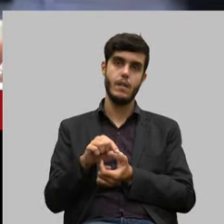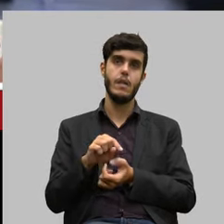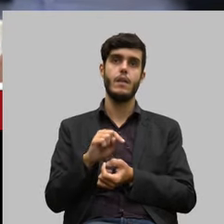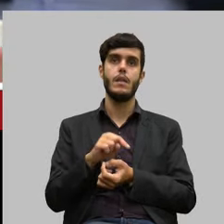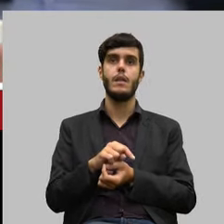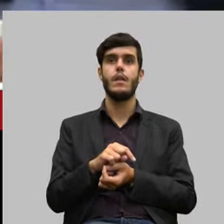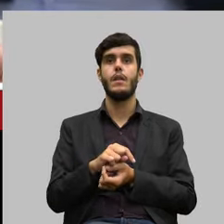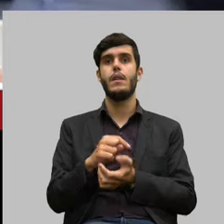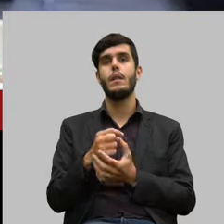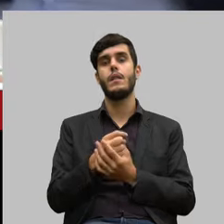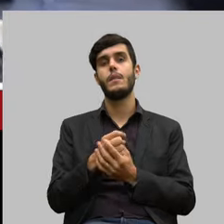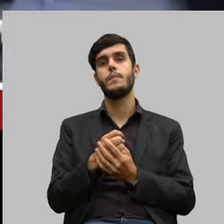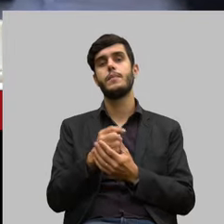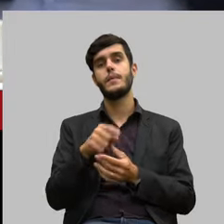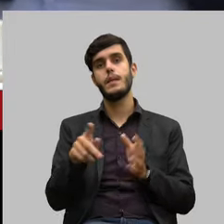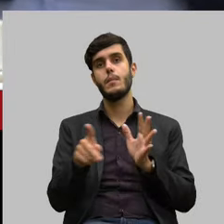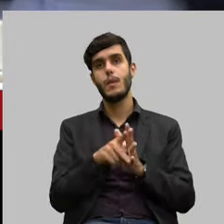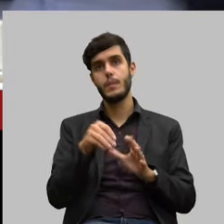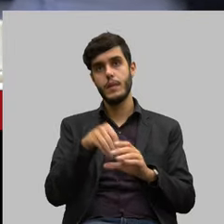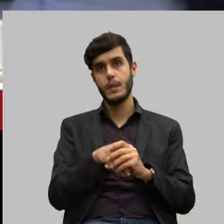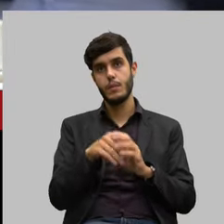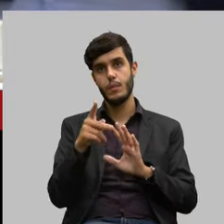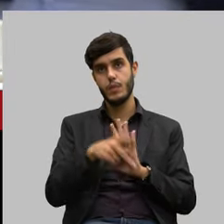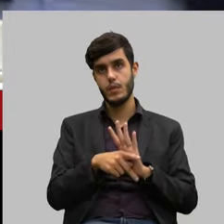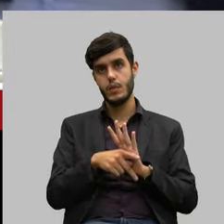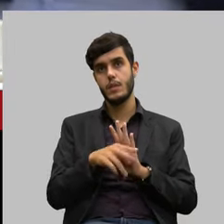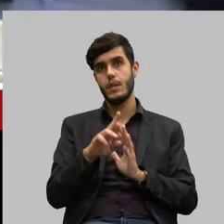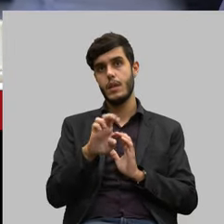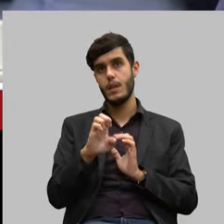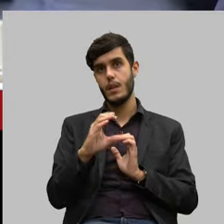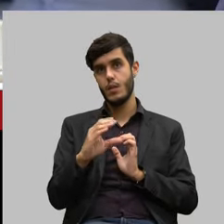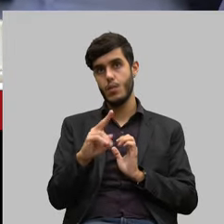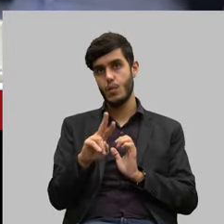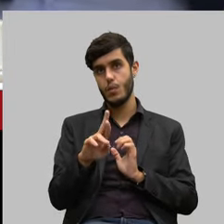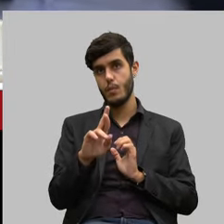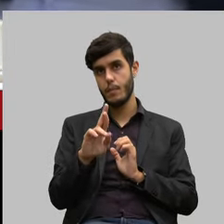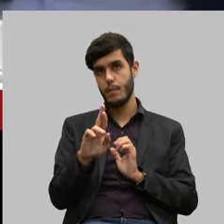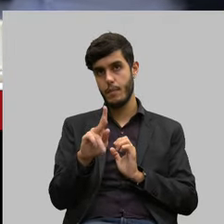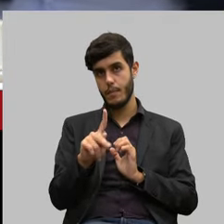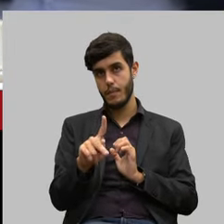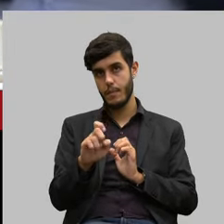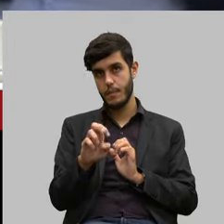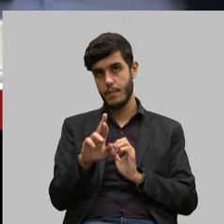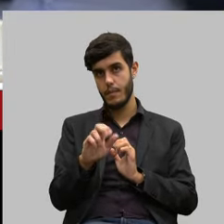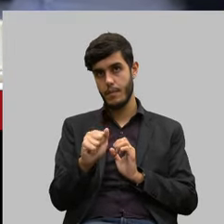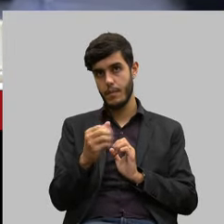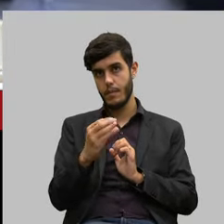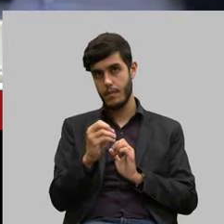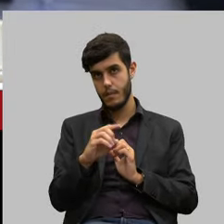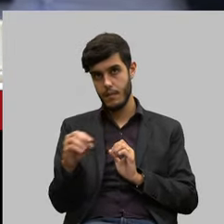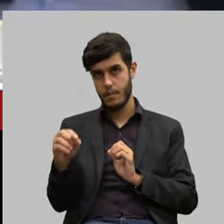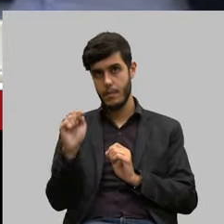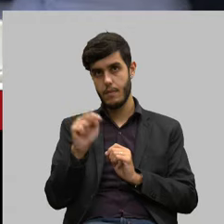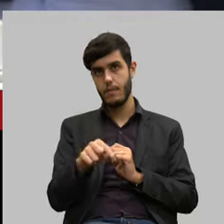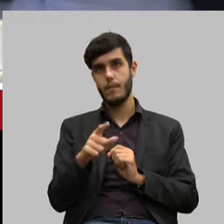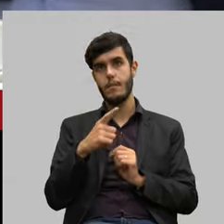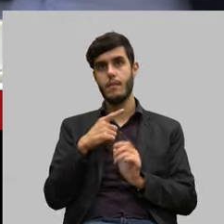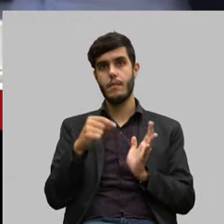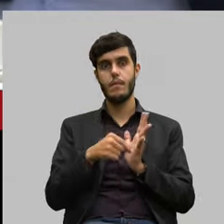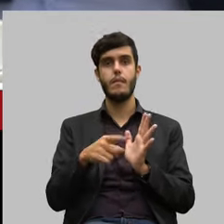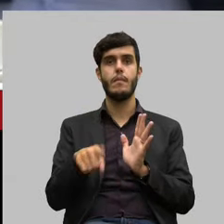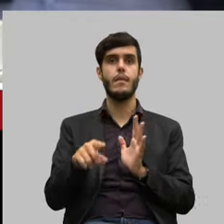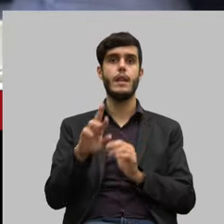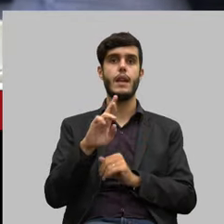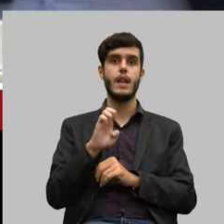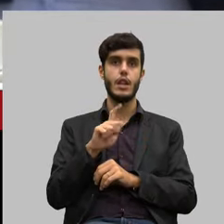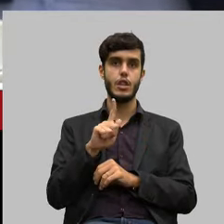recuperação fiscal tá no não mas eu tô e efetiv o regime de recuperação